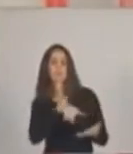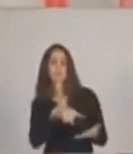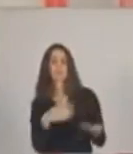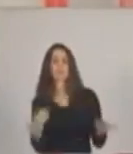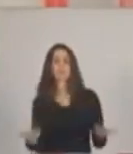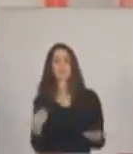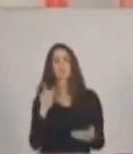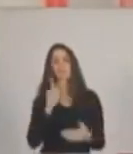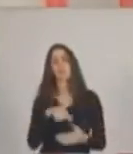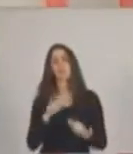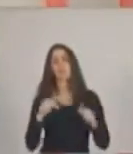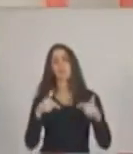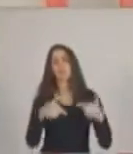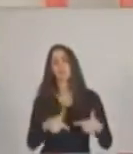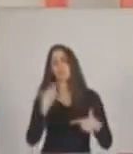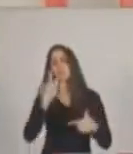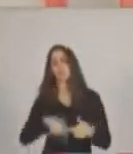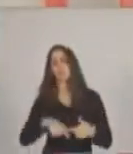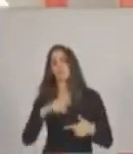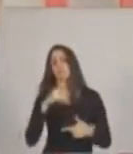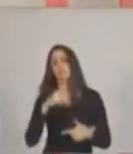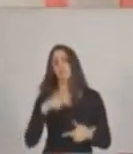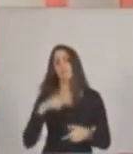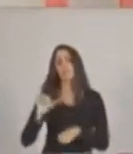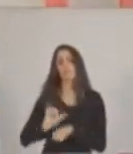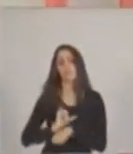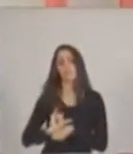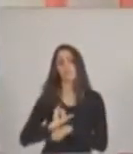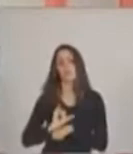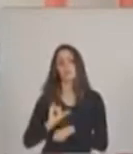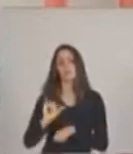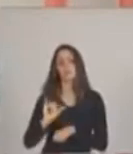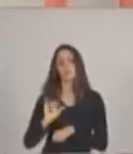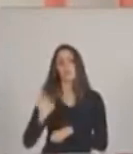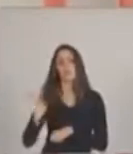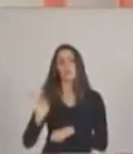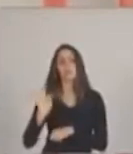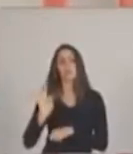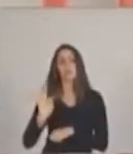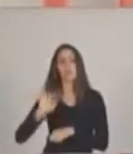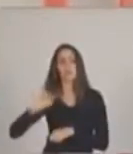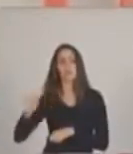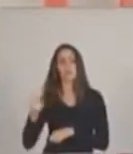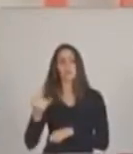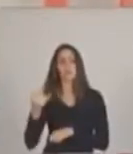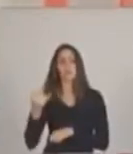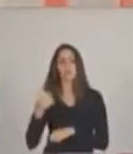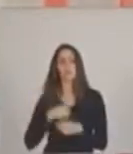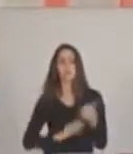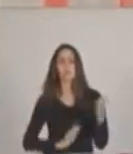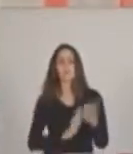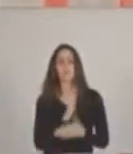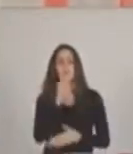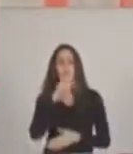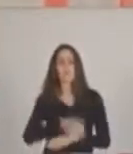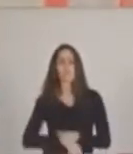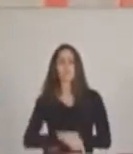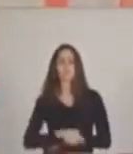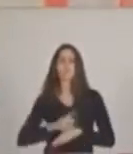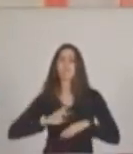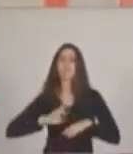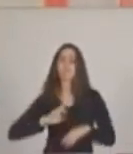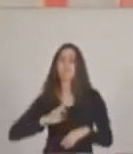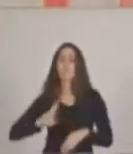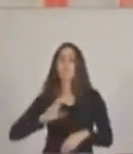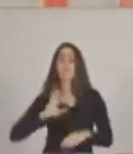é uma, foi um argumento utilizado pelo tribunal, que passou nessa casa a anexação, mas na verdade não é uma anexação,